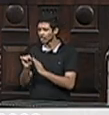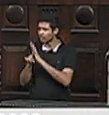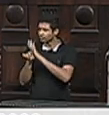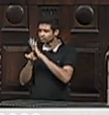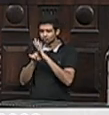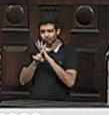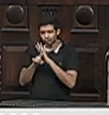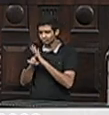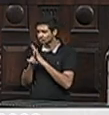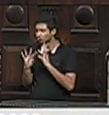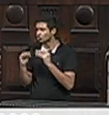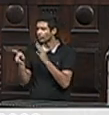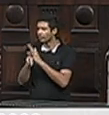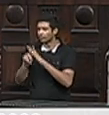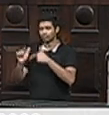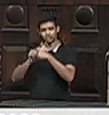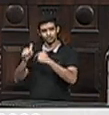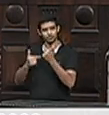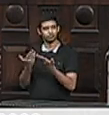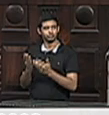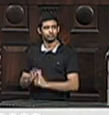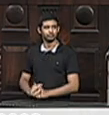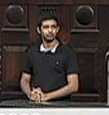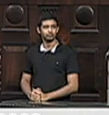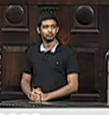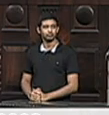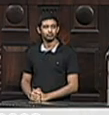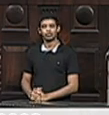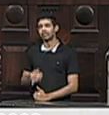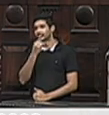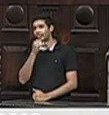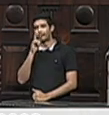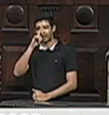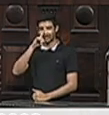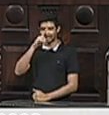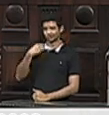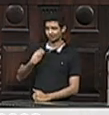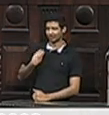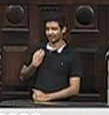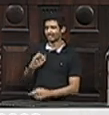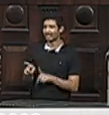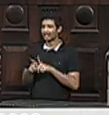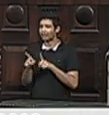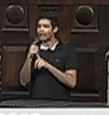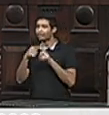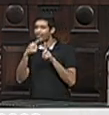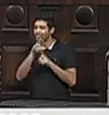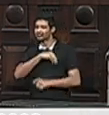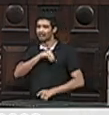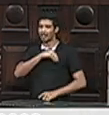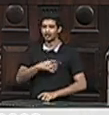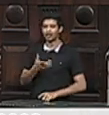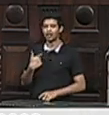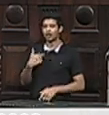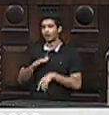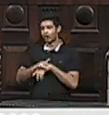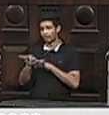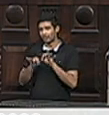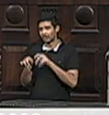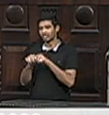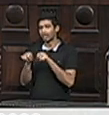assessorava o governo federal quando o presidente era do seu partido, e já assessorou vários governos estaduais, então é uma entidade de